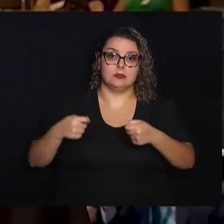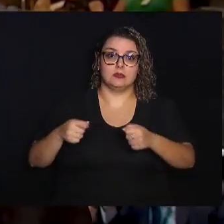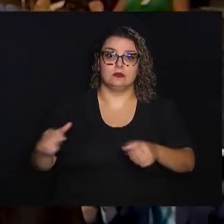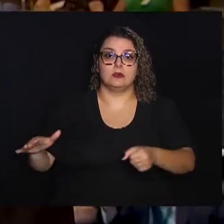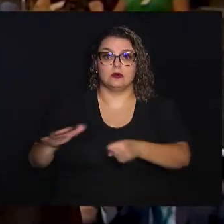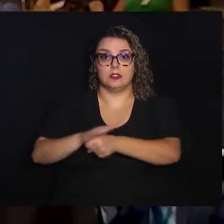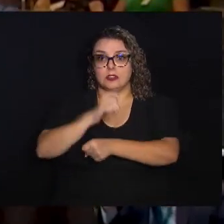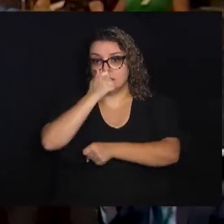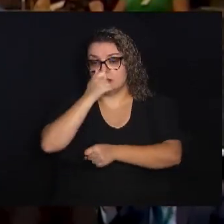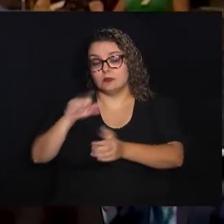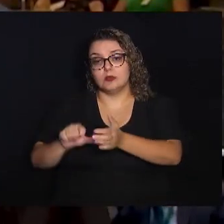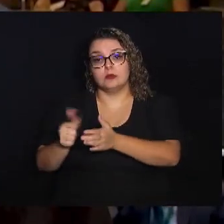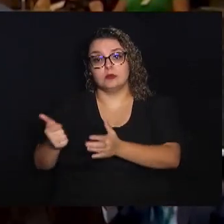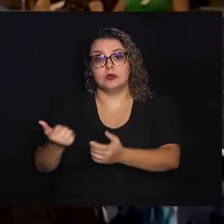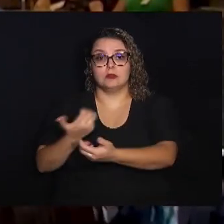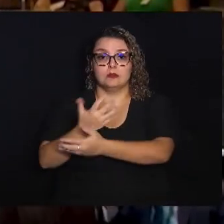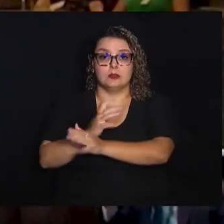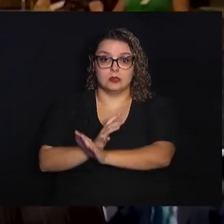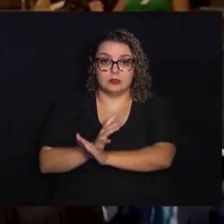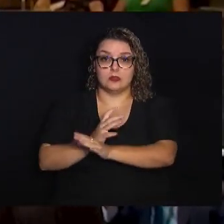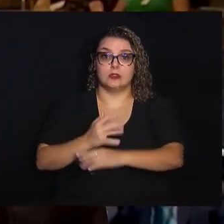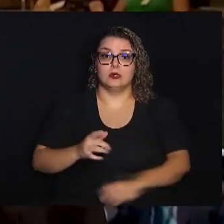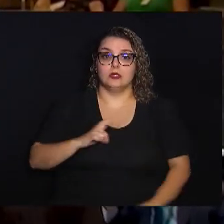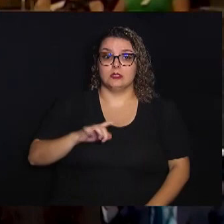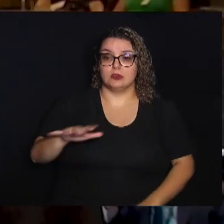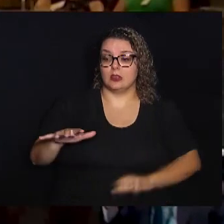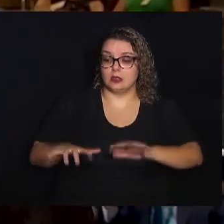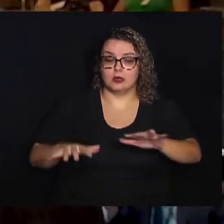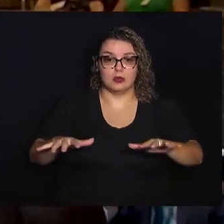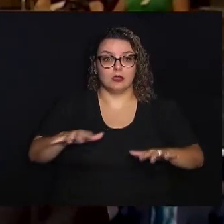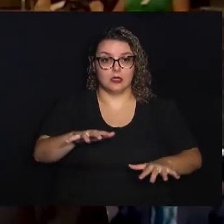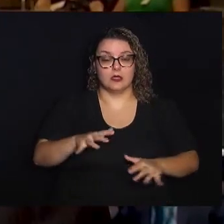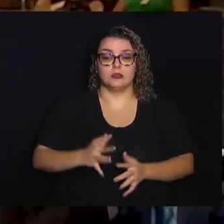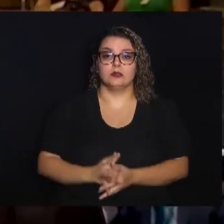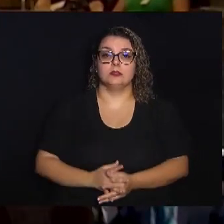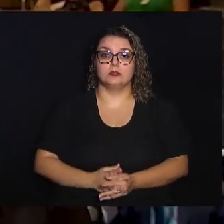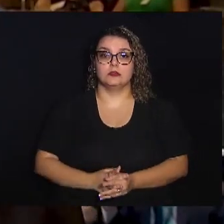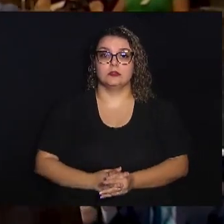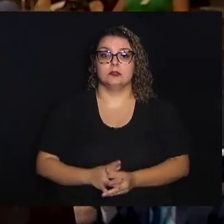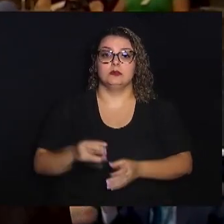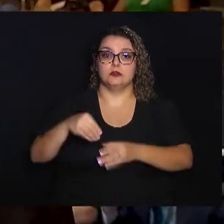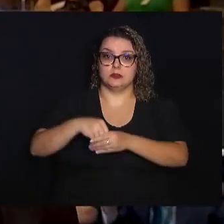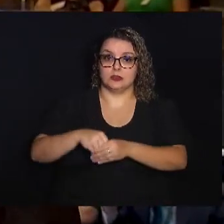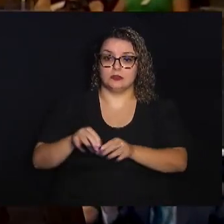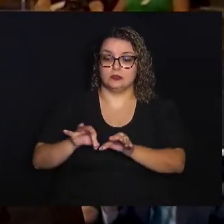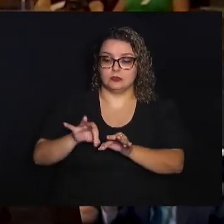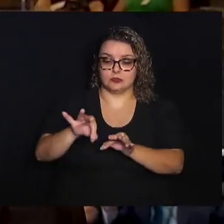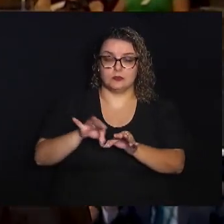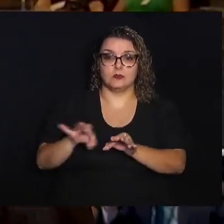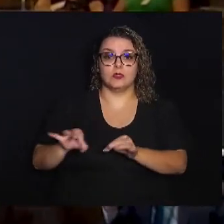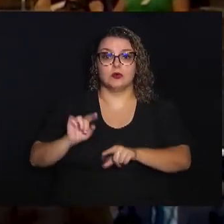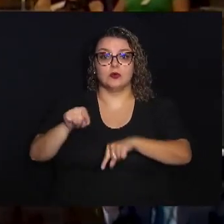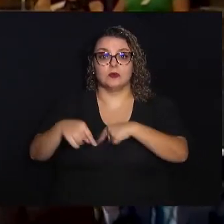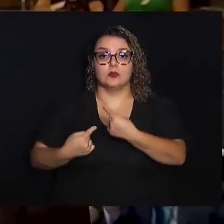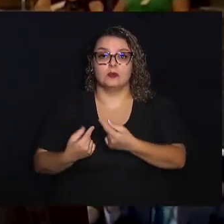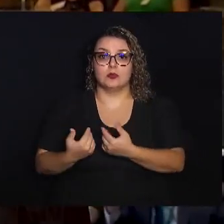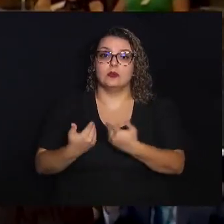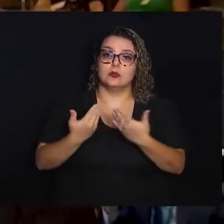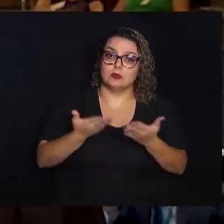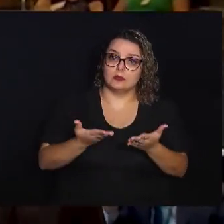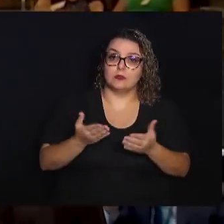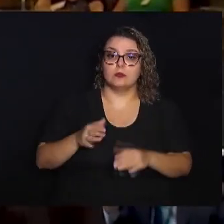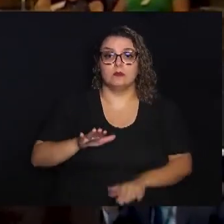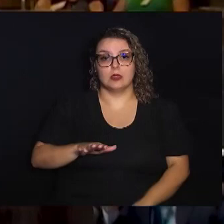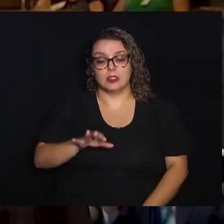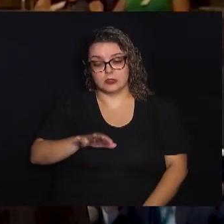existem dentro. Esses vazios têm muitas áreas que estão dentro do perímetro e outras que estão fora, mas estão no